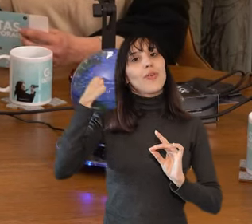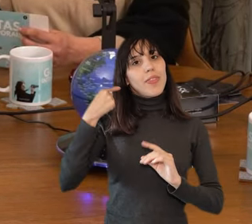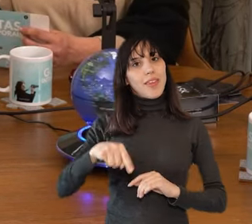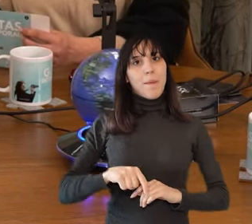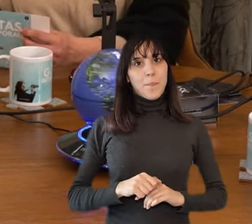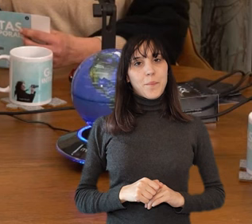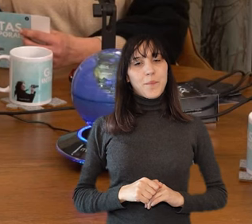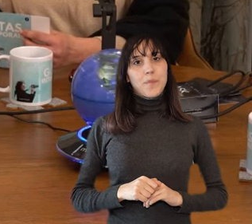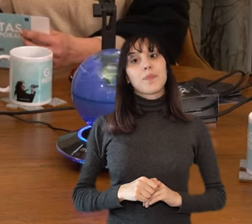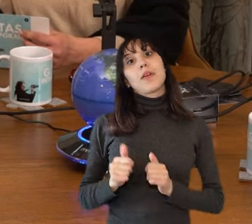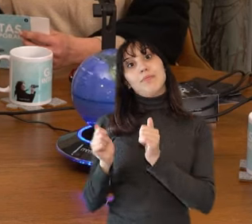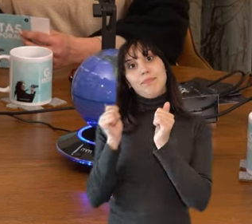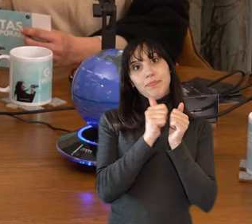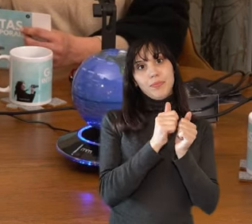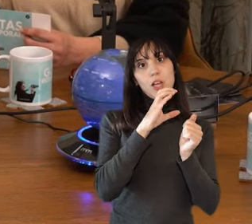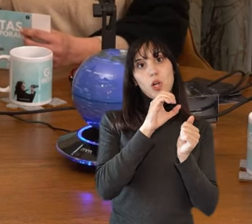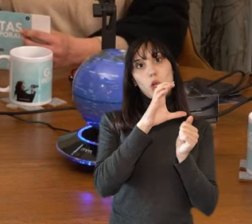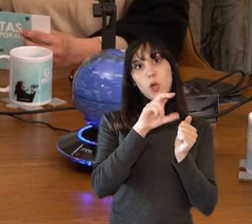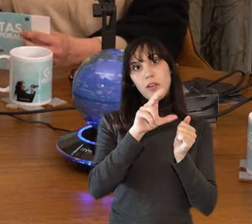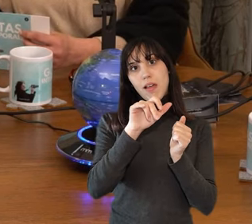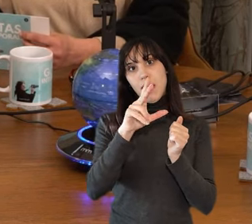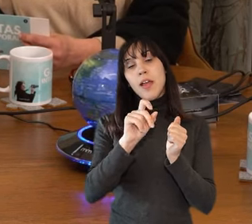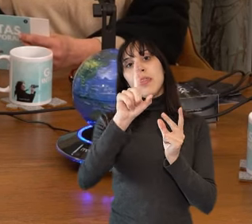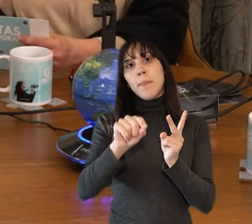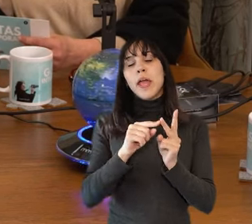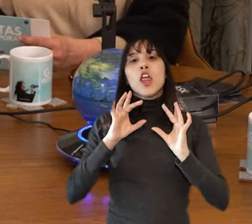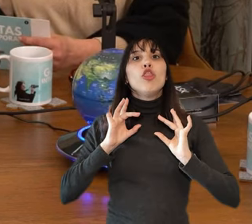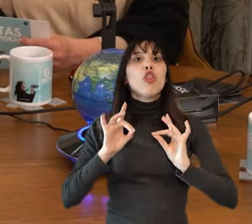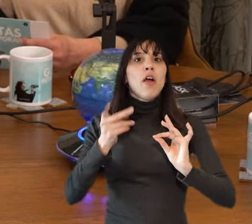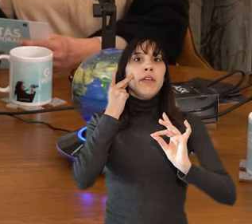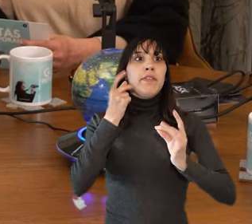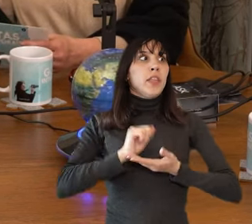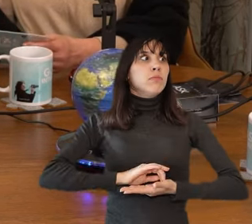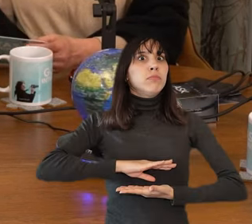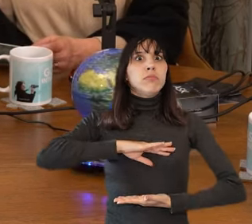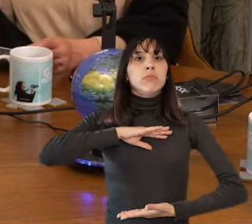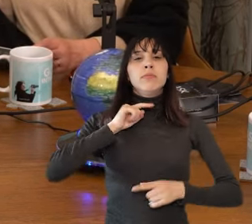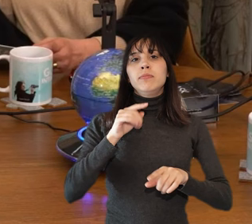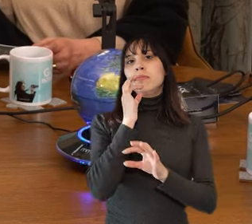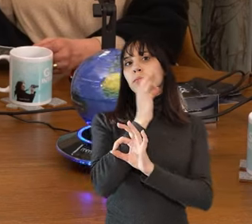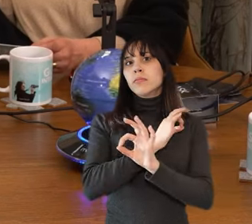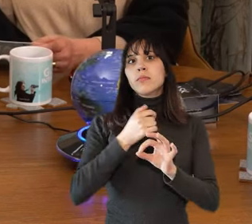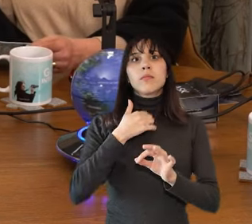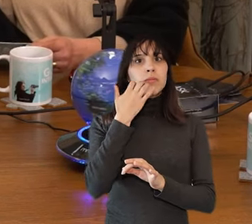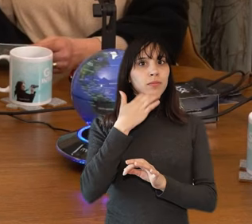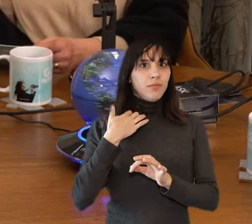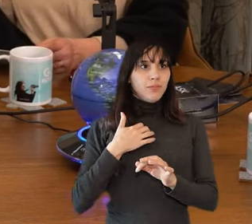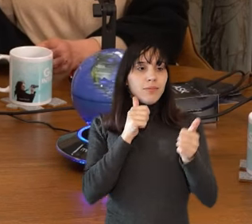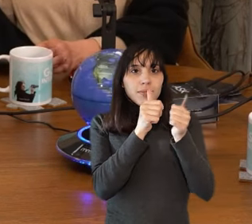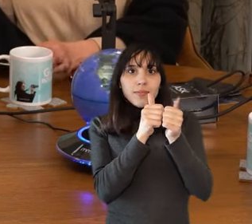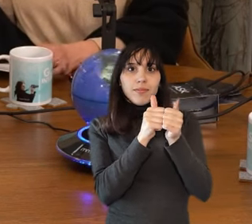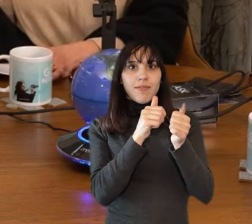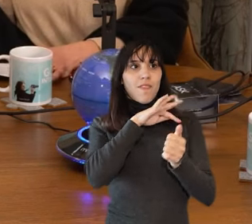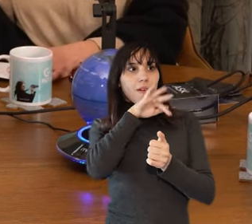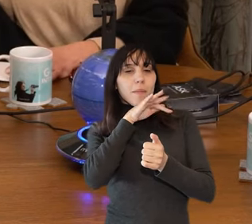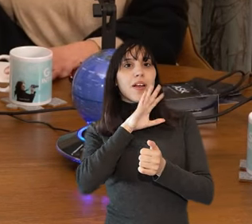acompanhamento da com Lara mas também TM a experiência de vida que é extraordinária portanto e é um uma grande honra acompanhar essas famílias esses